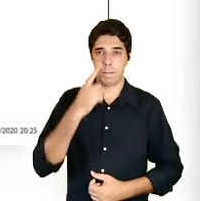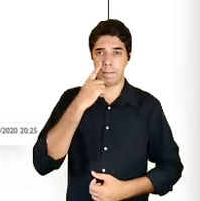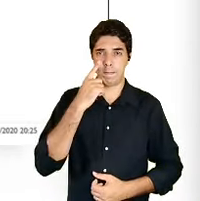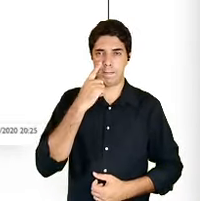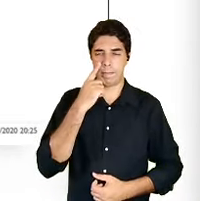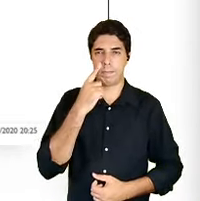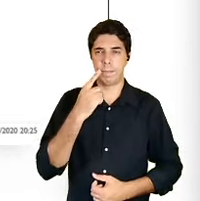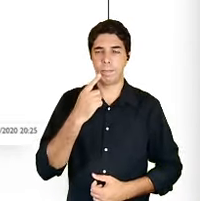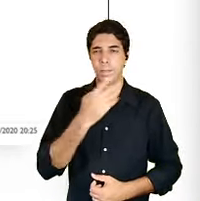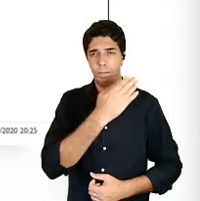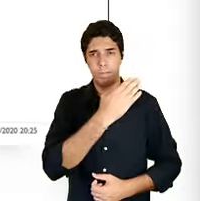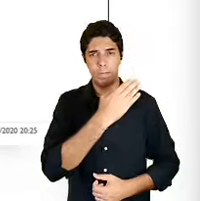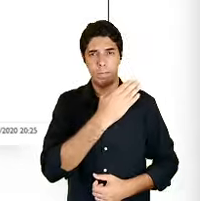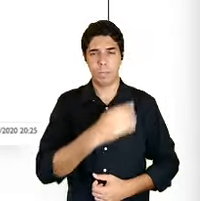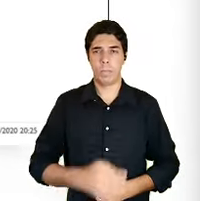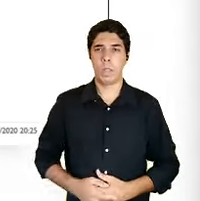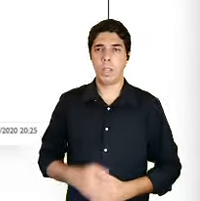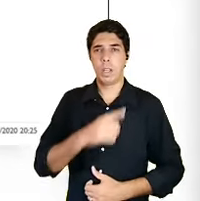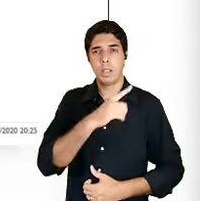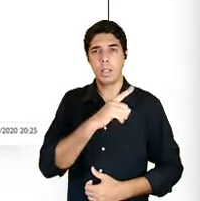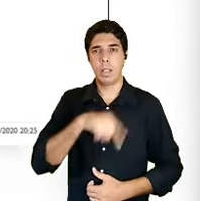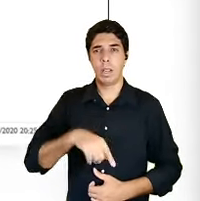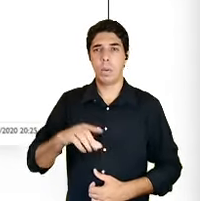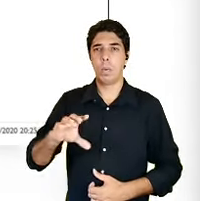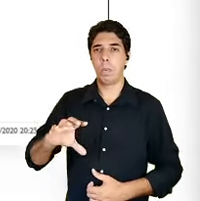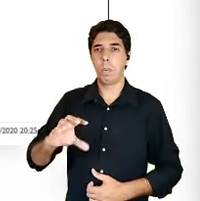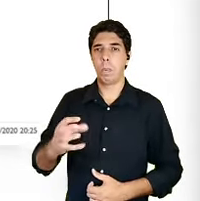Aqui nós temos uma figura exemplificando aqui o nosso modelo,